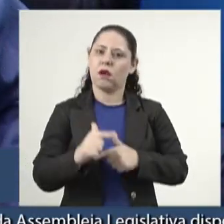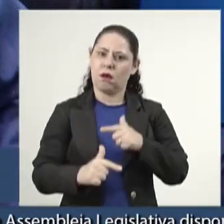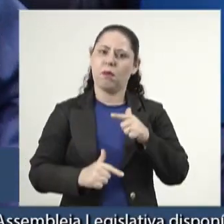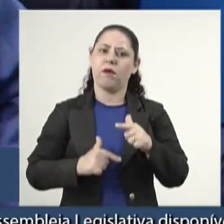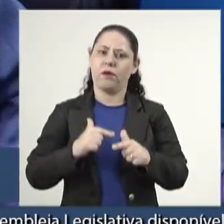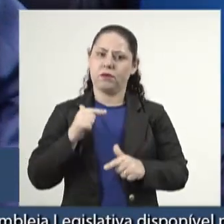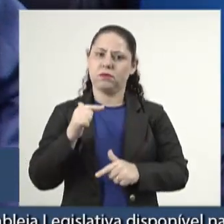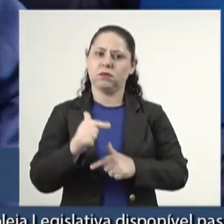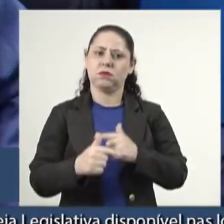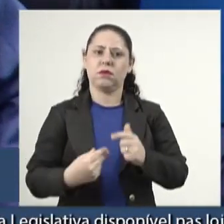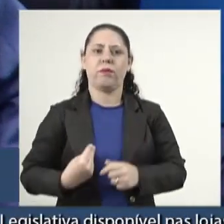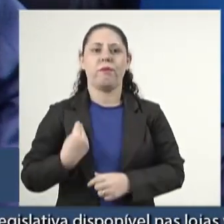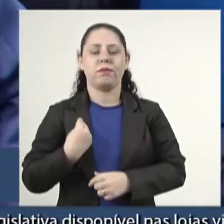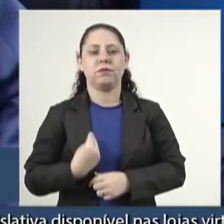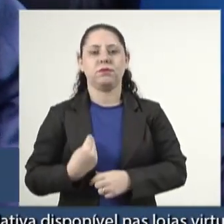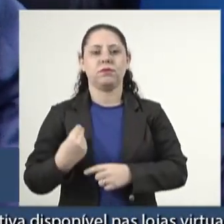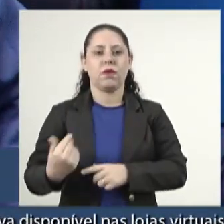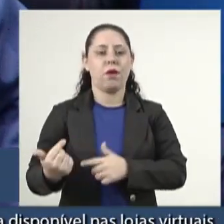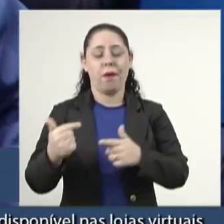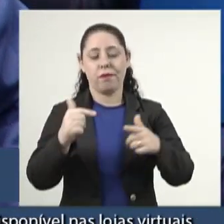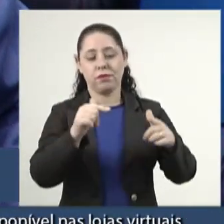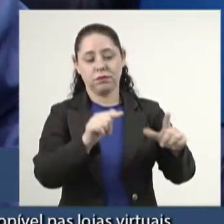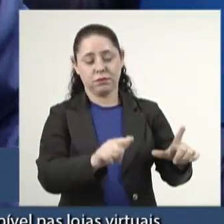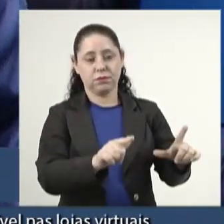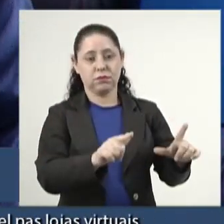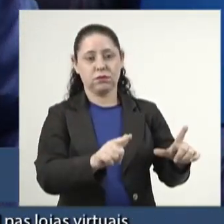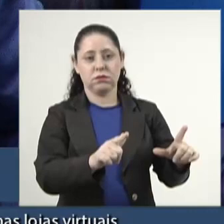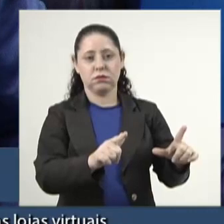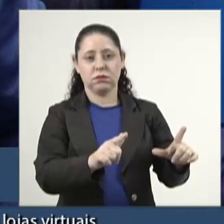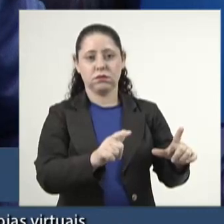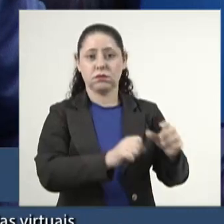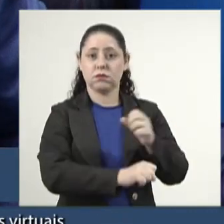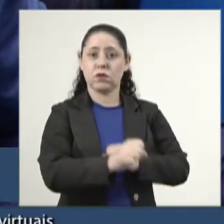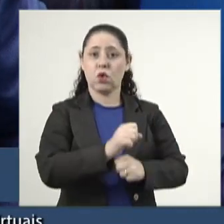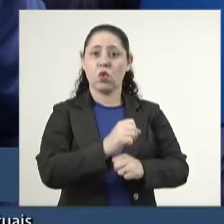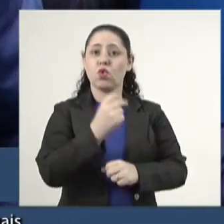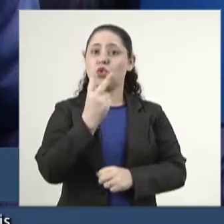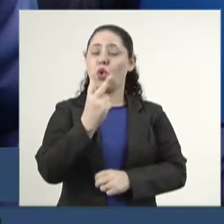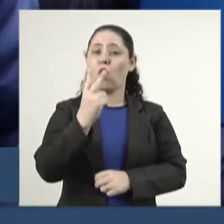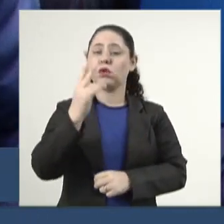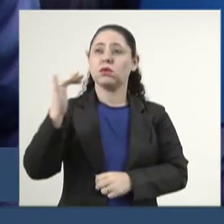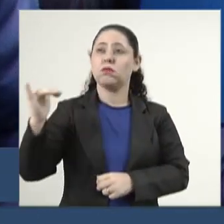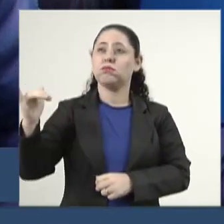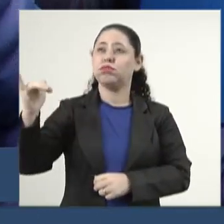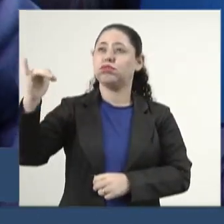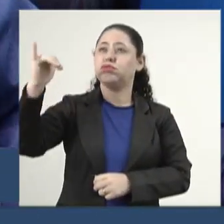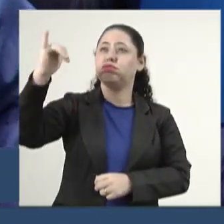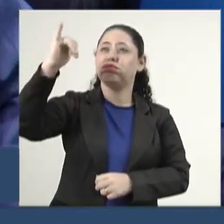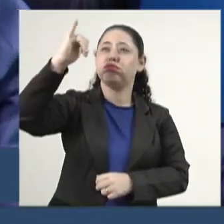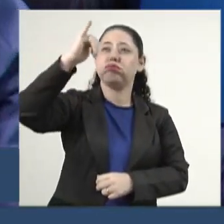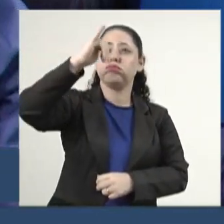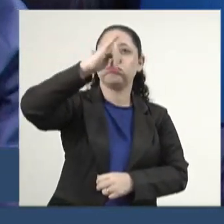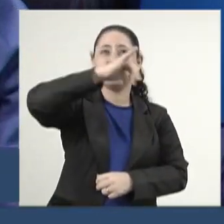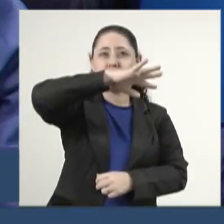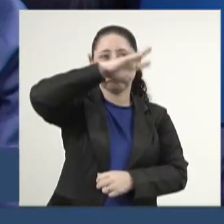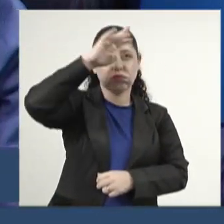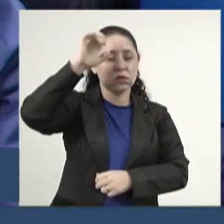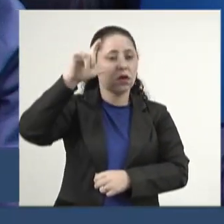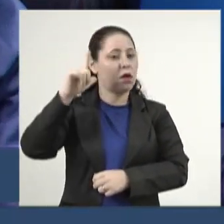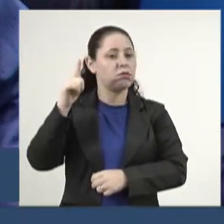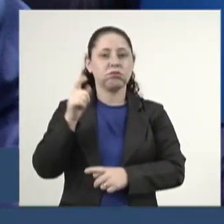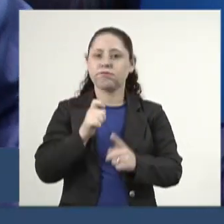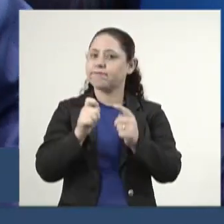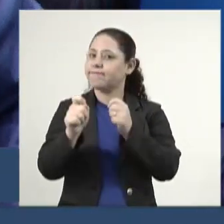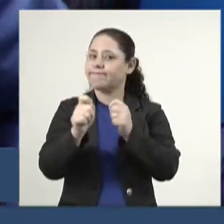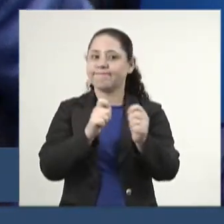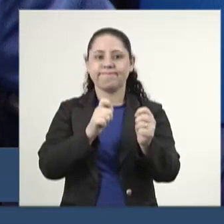Nós participamos da entrega o ano passado e o ano atrasado de 2 aviões que não tinham aqui no Mato Grosso do Sul, que foi quem ajudou a controlar,